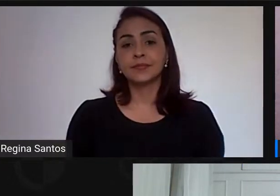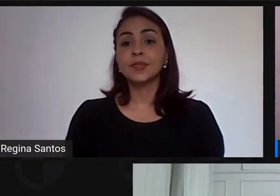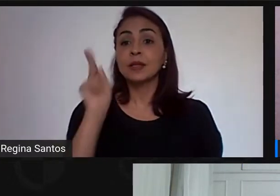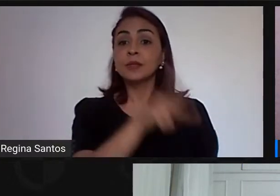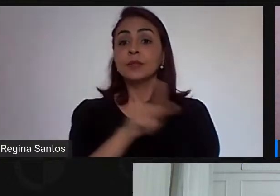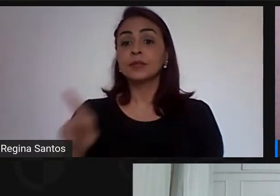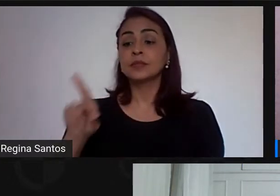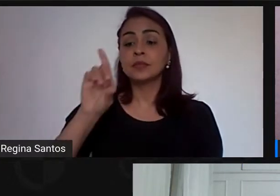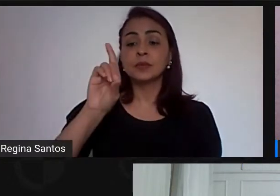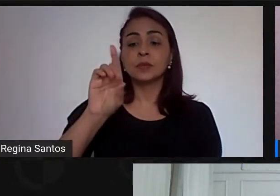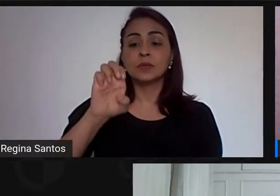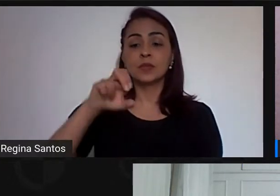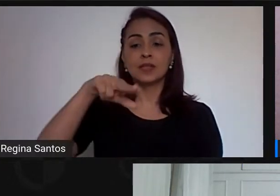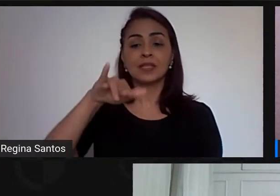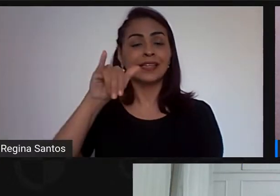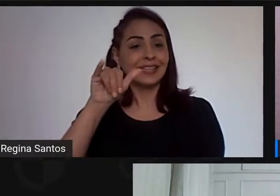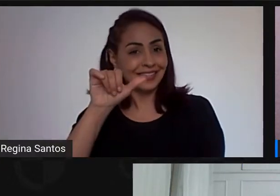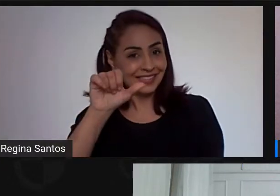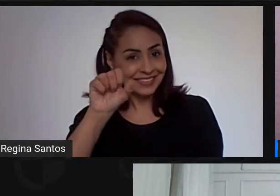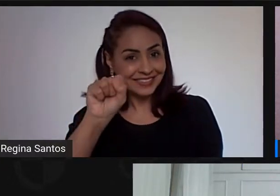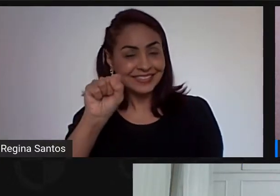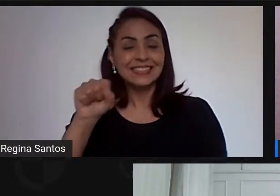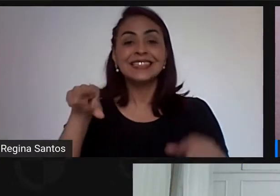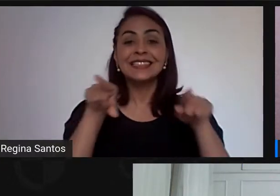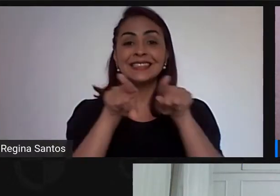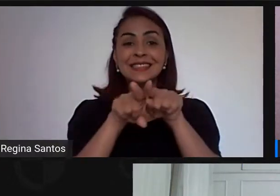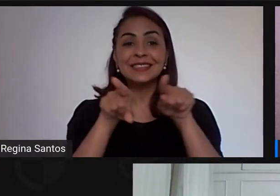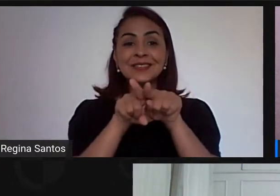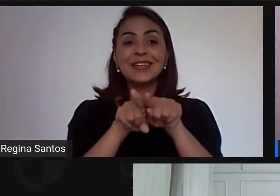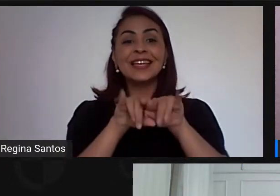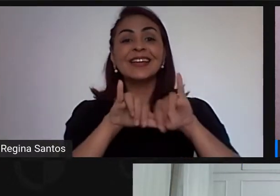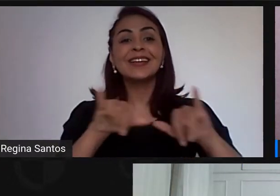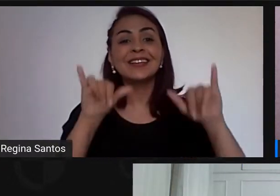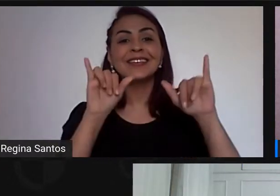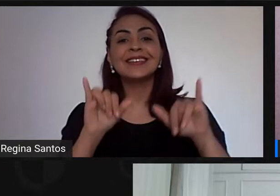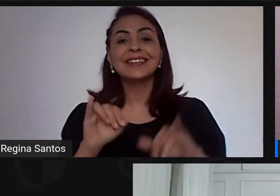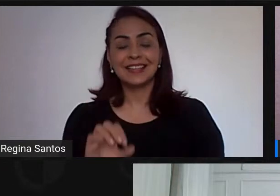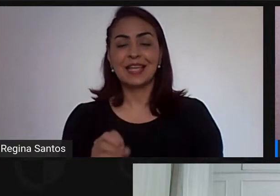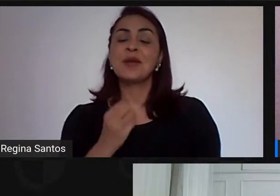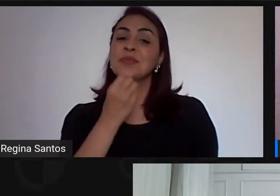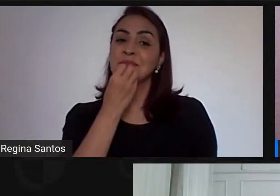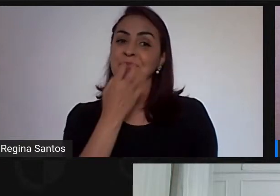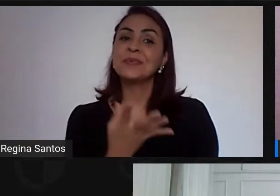coordenador, está dizendo que é muito bom saber mais sobre o curso, né?